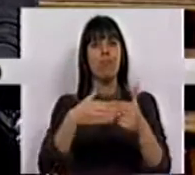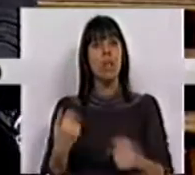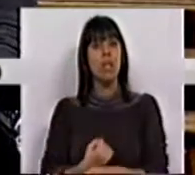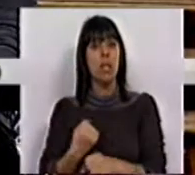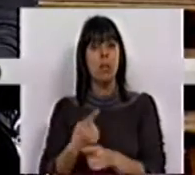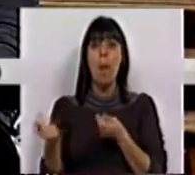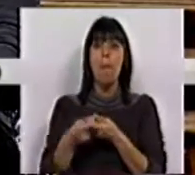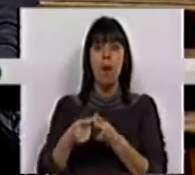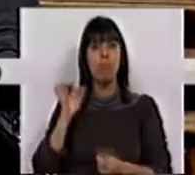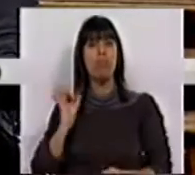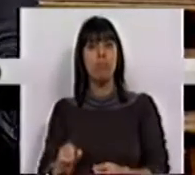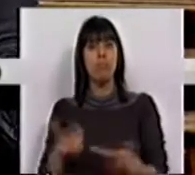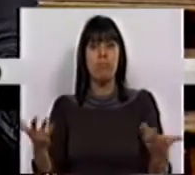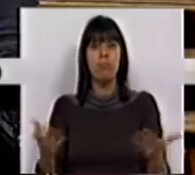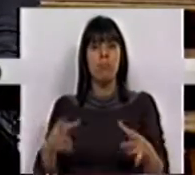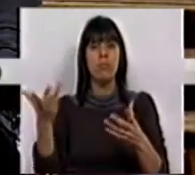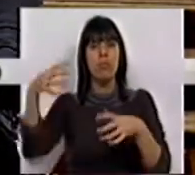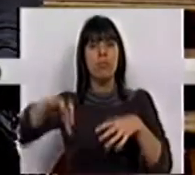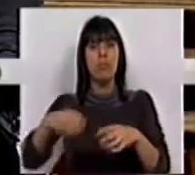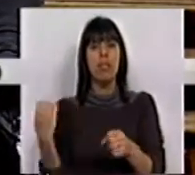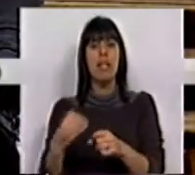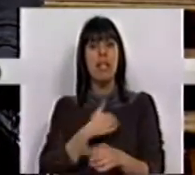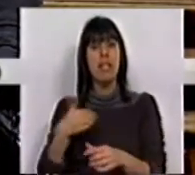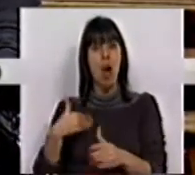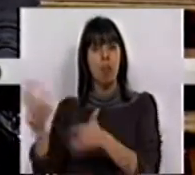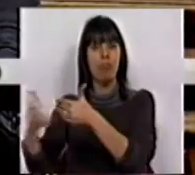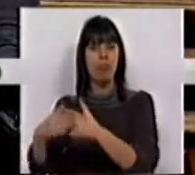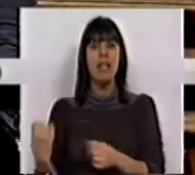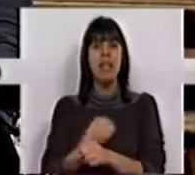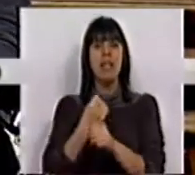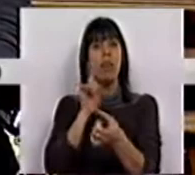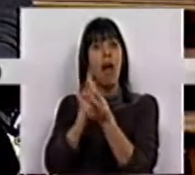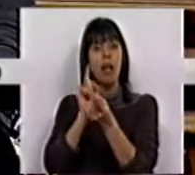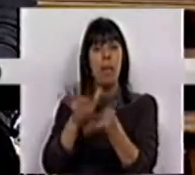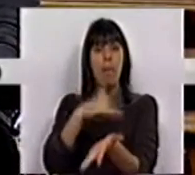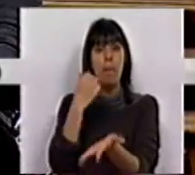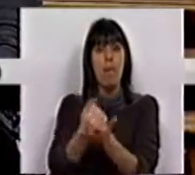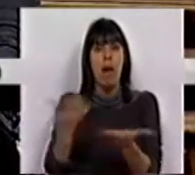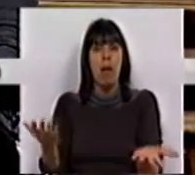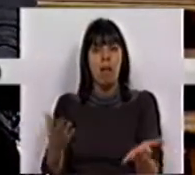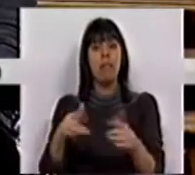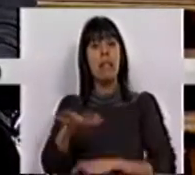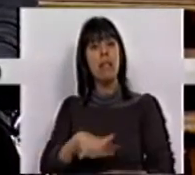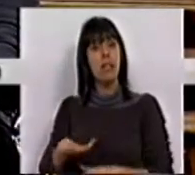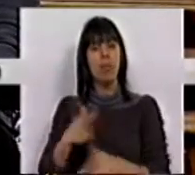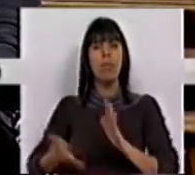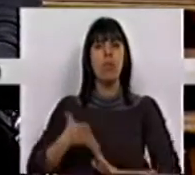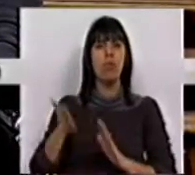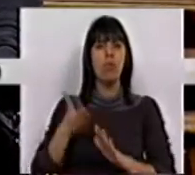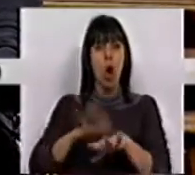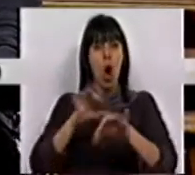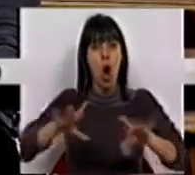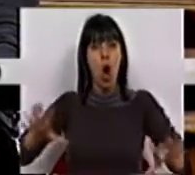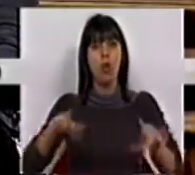de serviços de proximidade, às extensões de saúde, aos serviços de atendimento permanente. Exatamente. A situação das